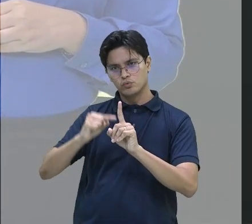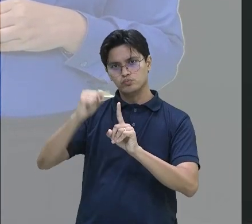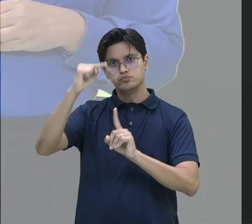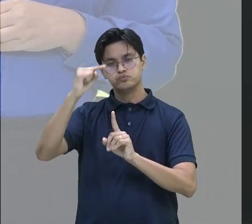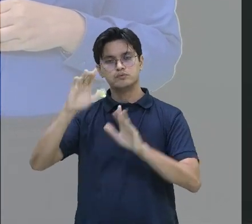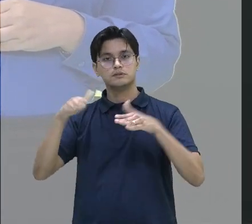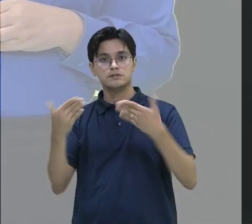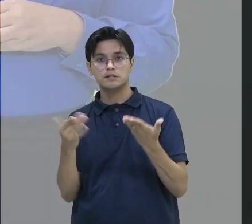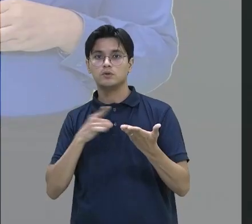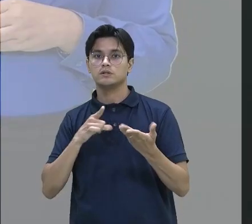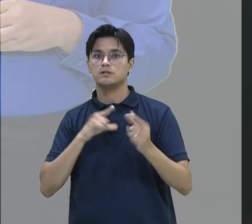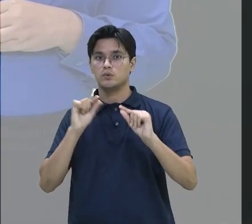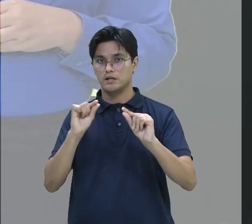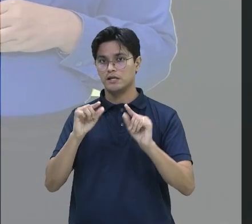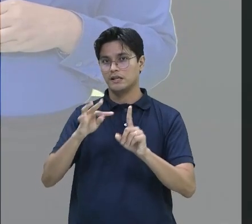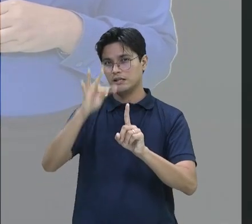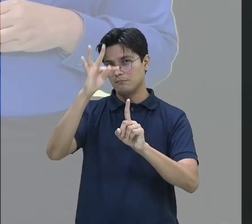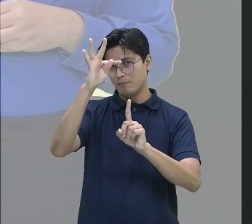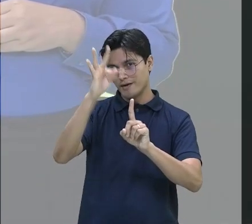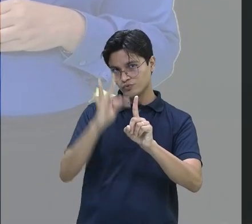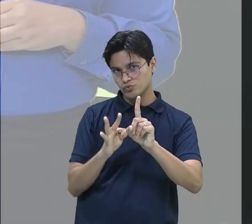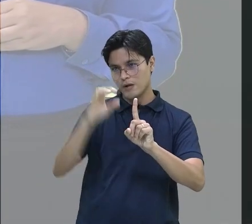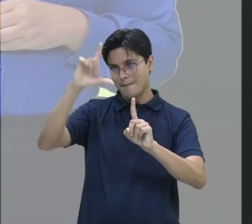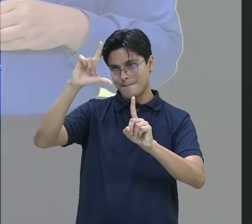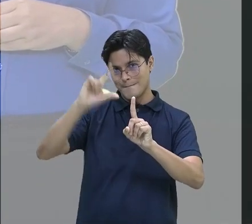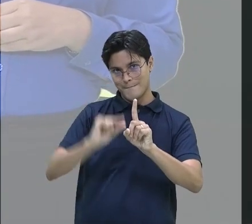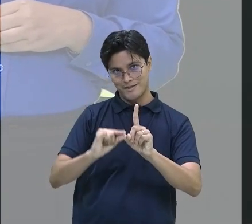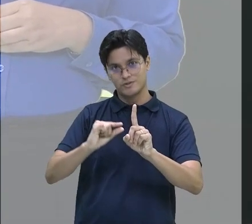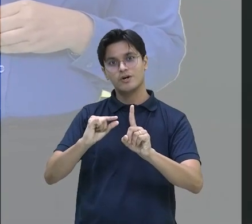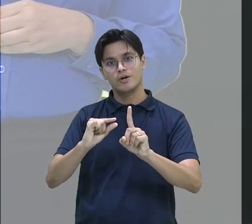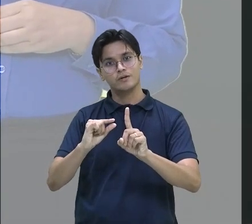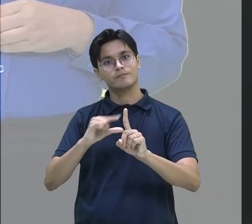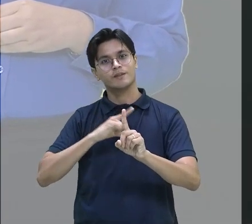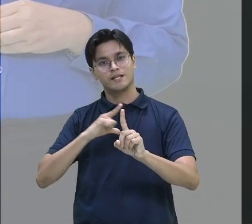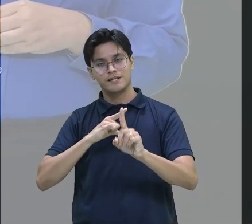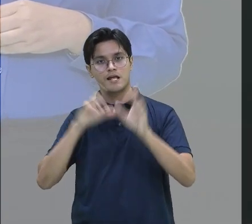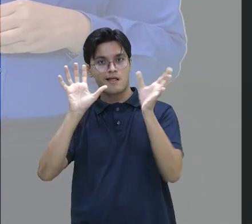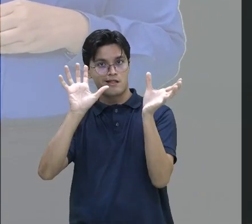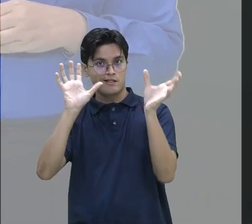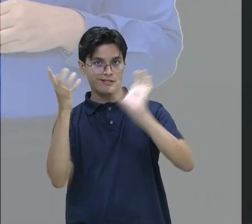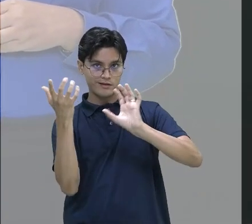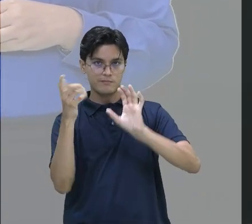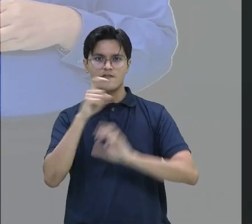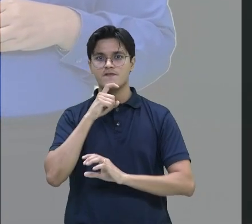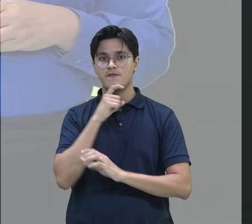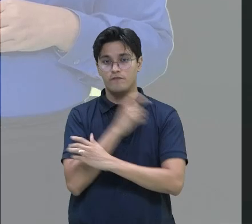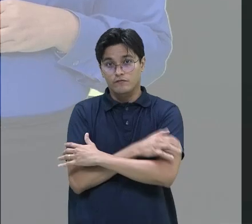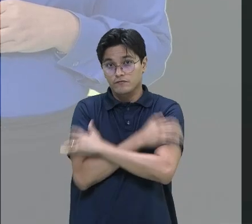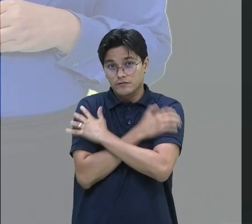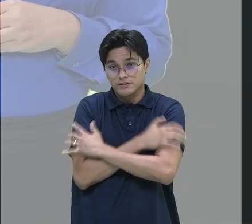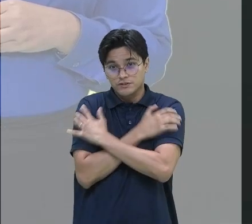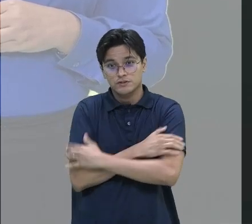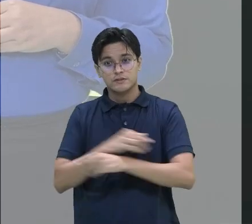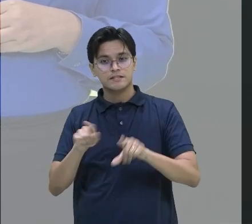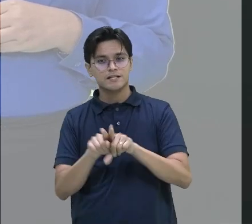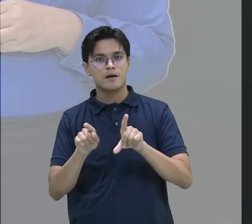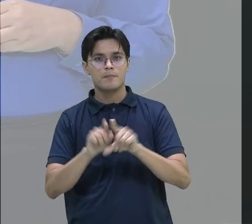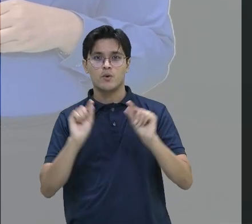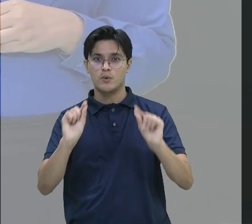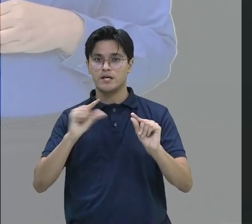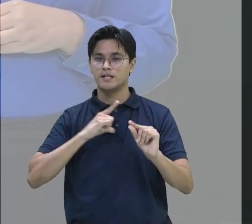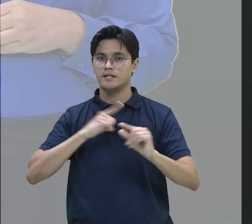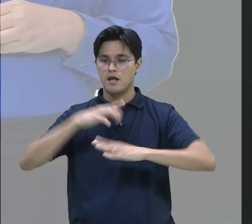menor temperatura, né? Um clima mais frio e uma menor também